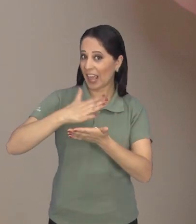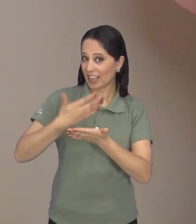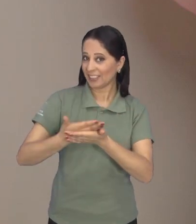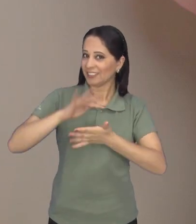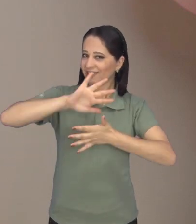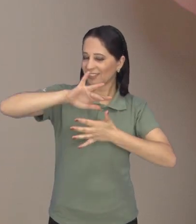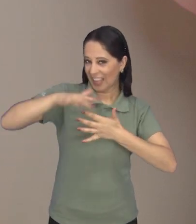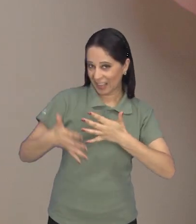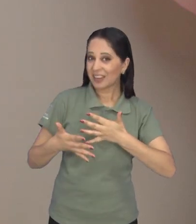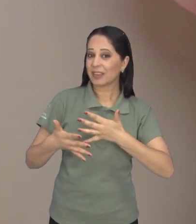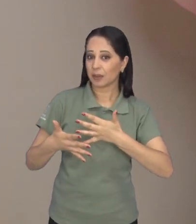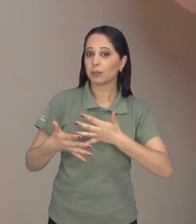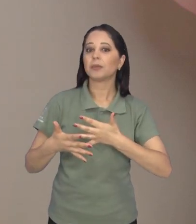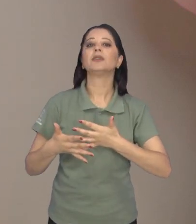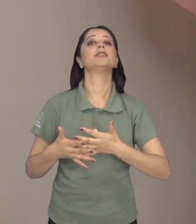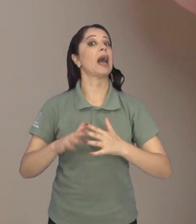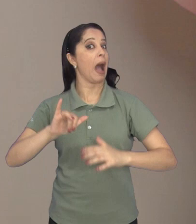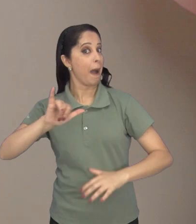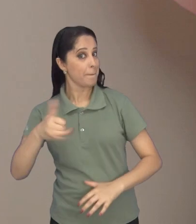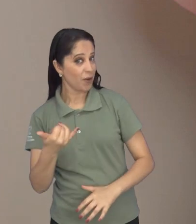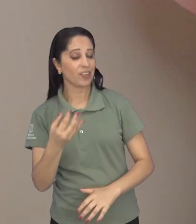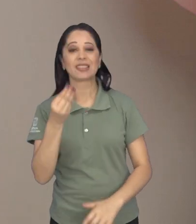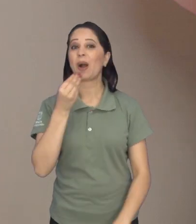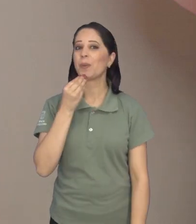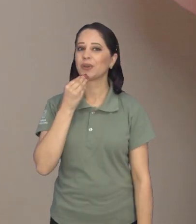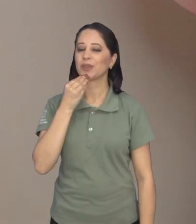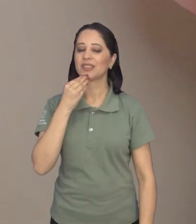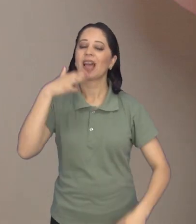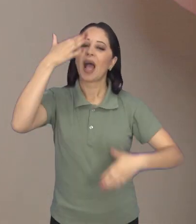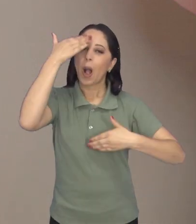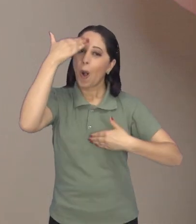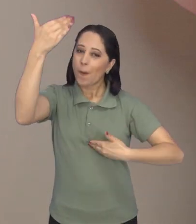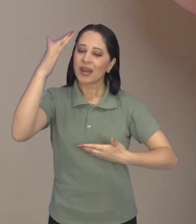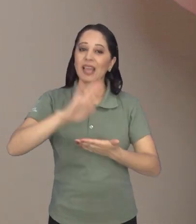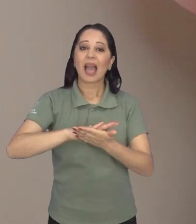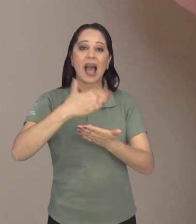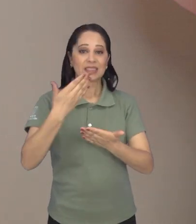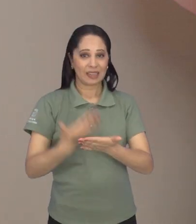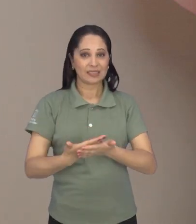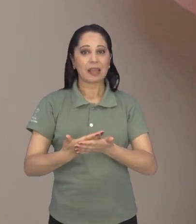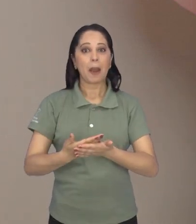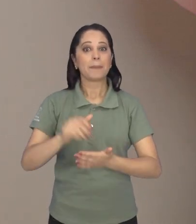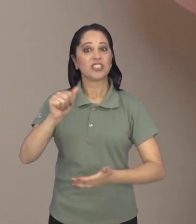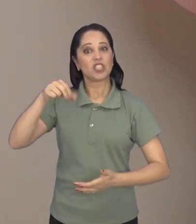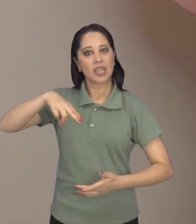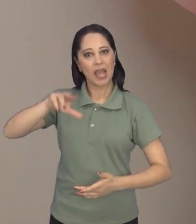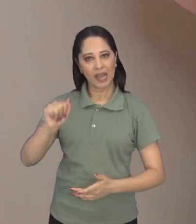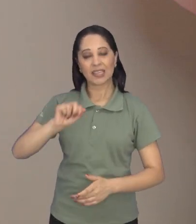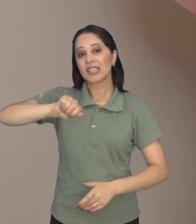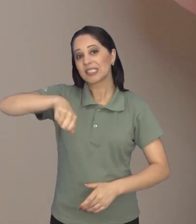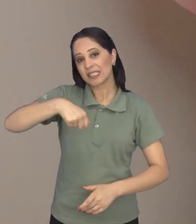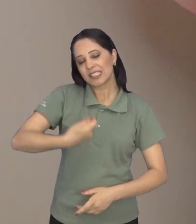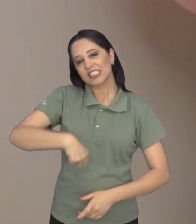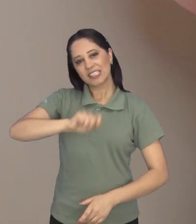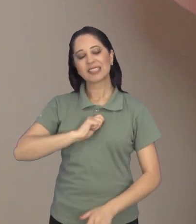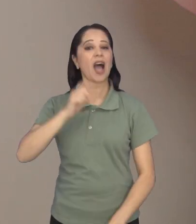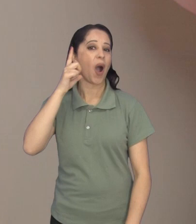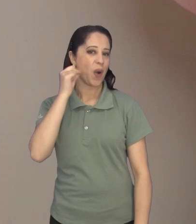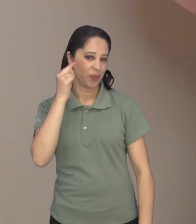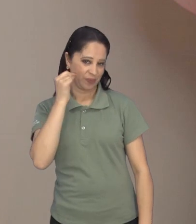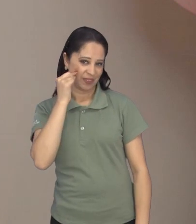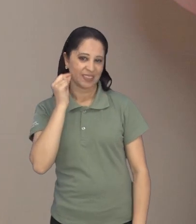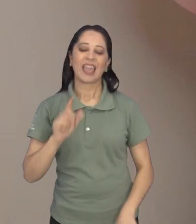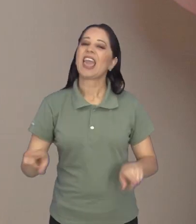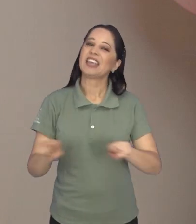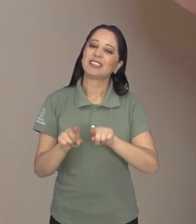com tradução integral em Libras. Aproveitando, eu quero agradecer a Ana, que faz a tradução em Libras do De